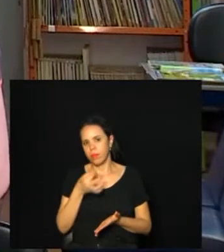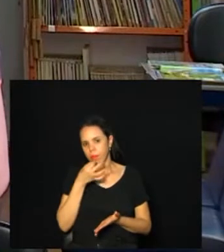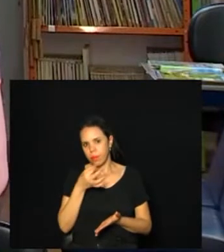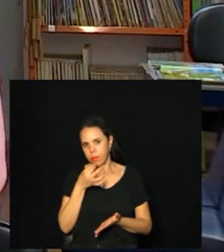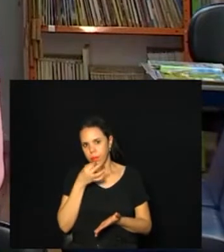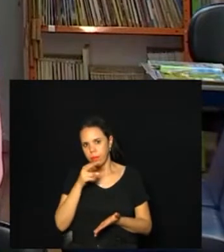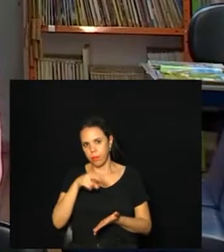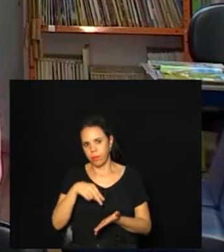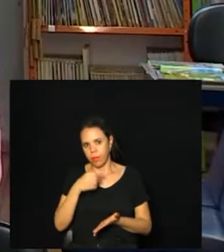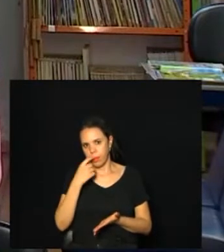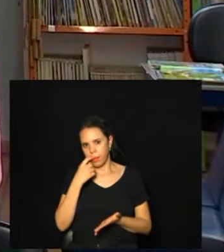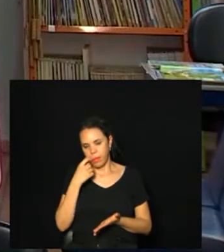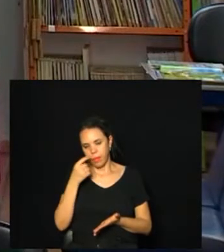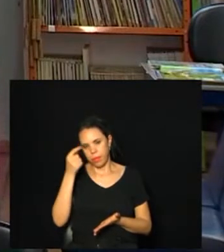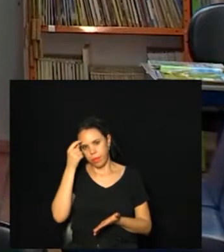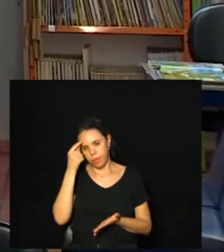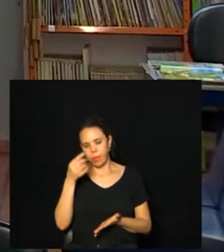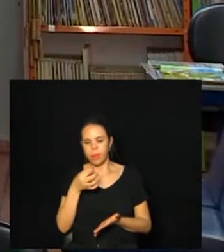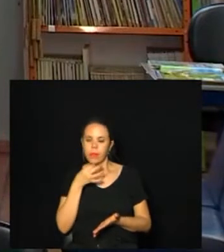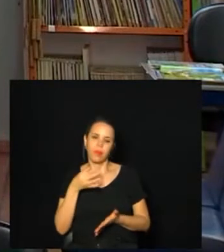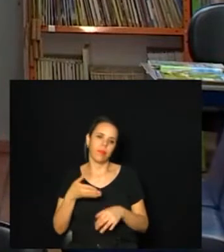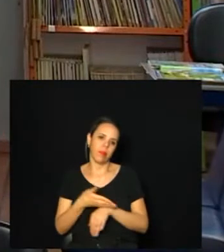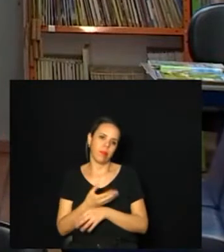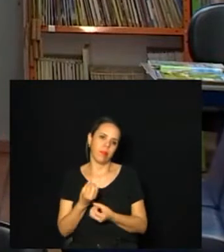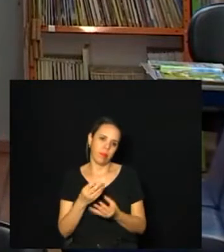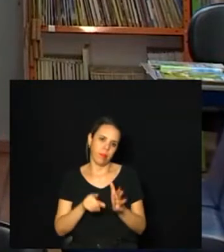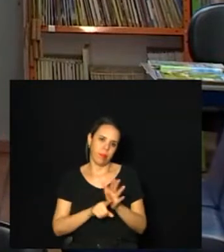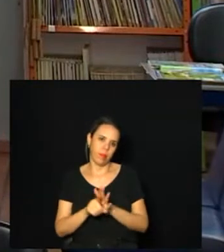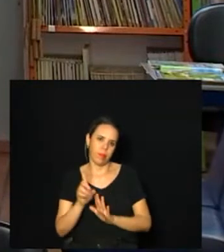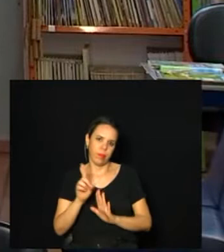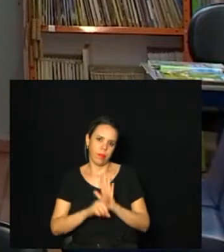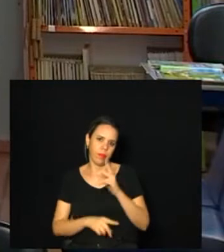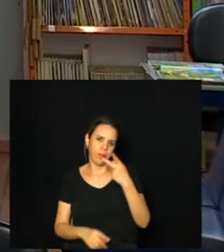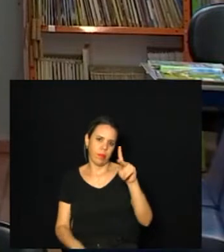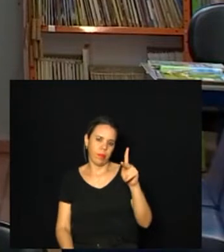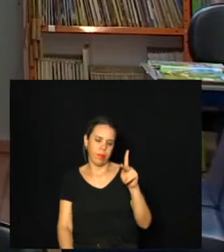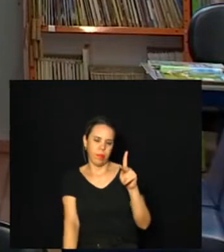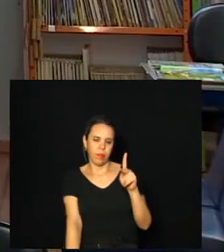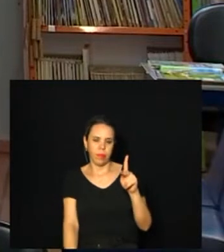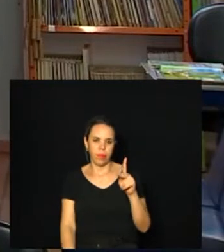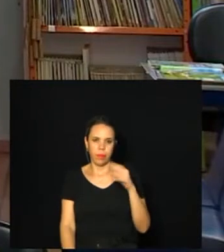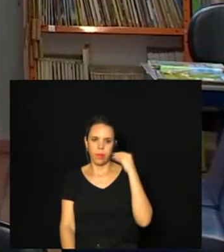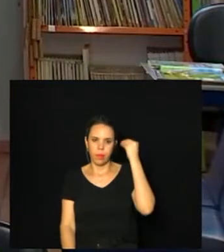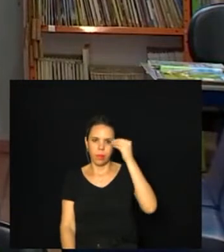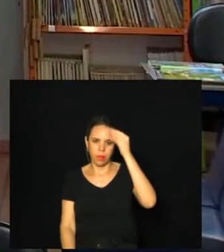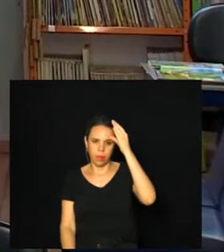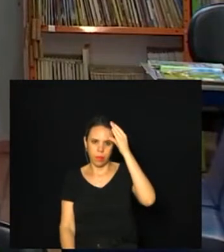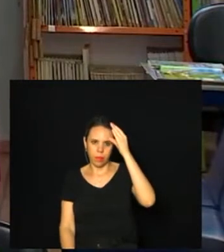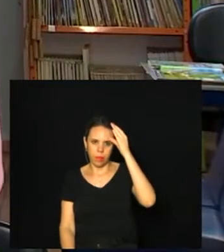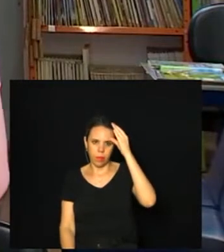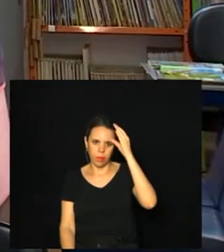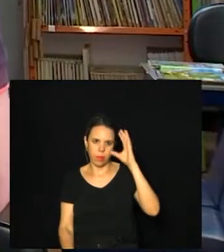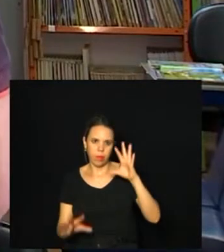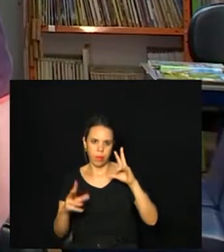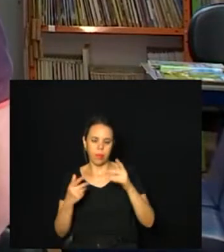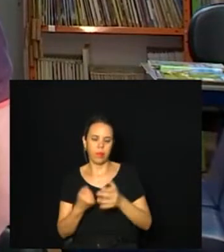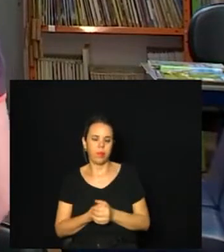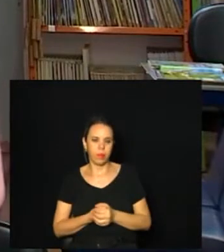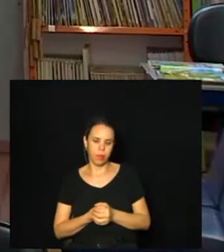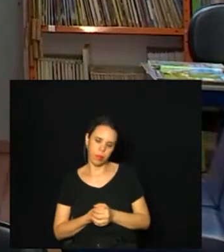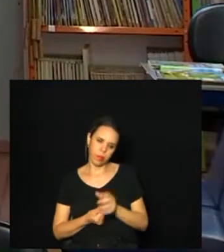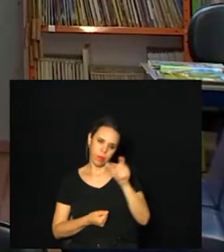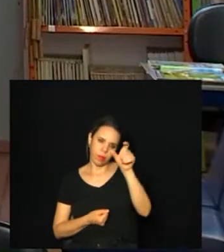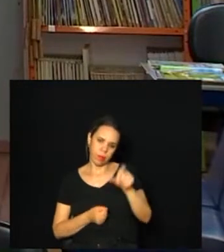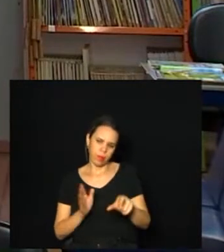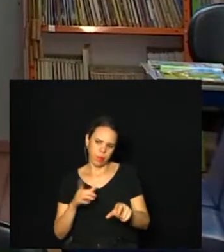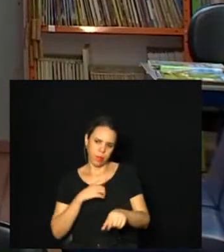a leitura traz o senso crítico, o acesso à informação é um direito seu e a geração de conhecimento é por todos nós. E geralmente a pessoa que